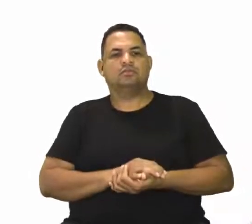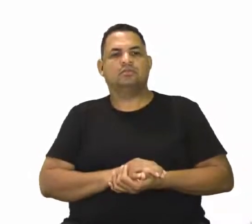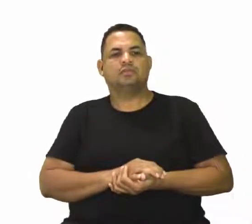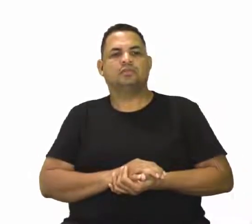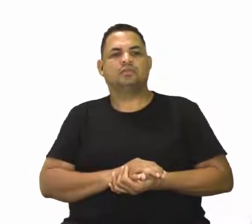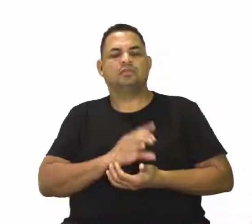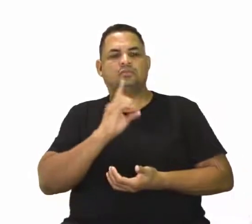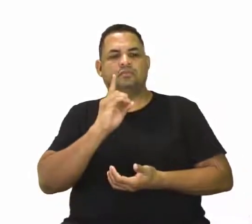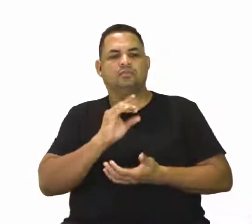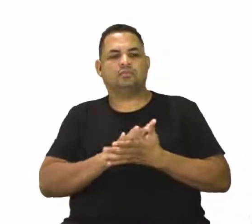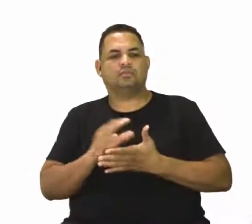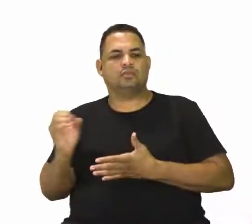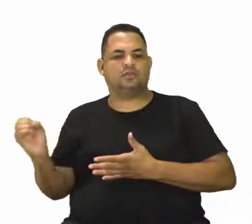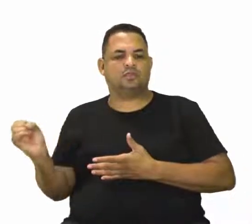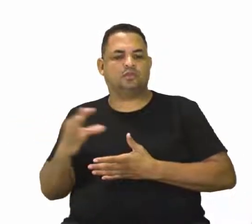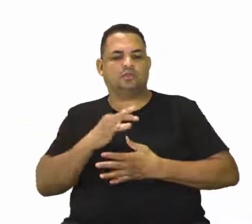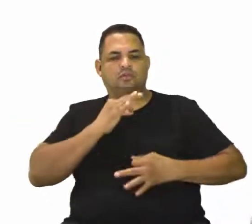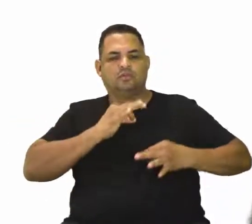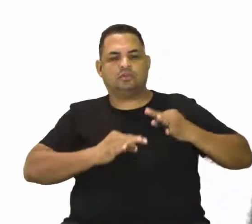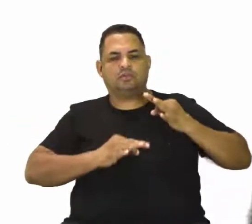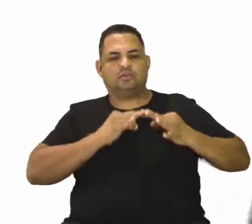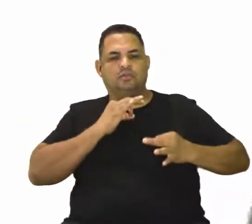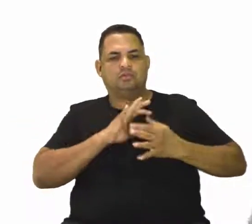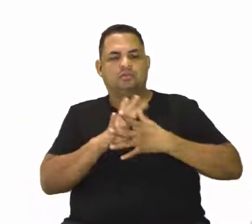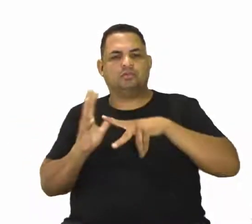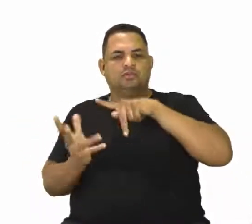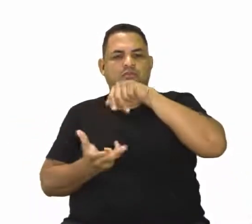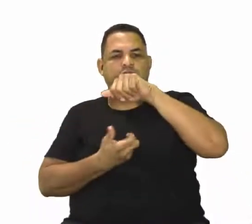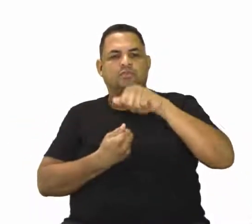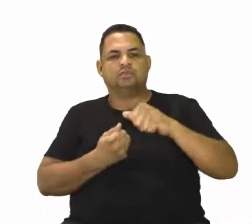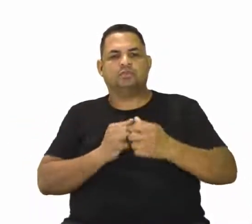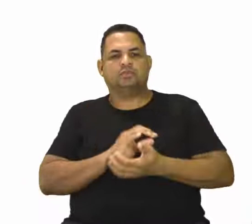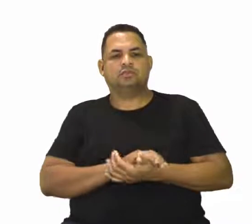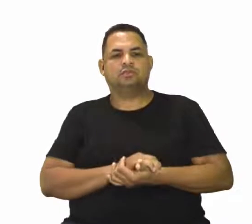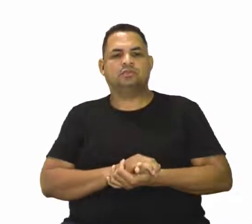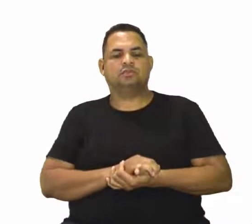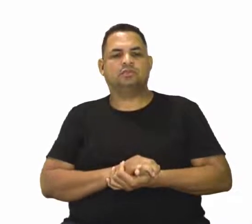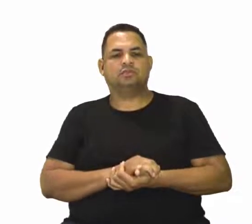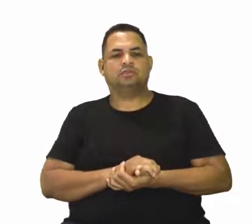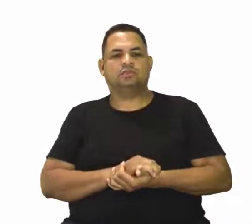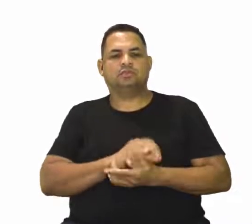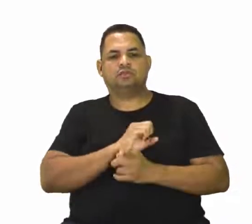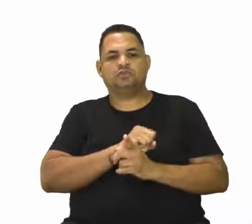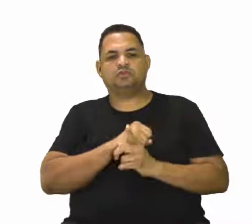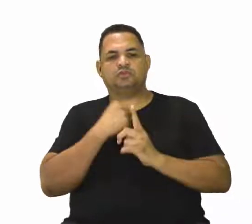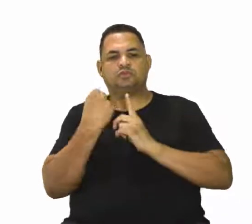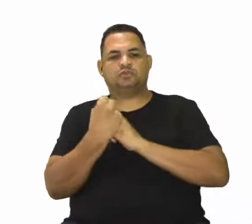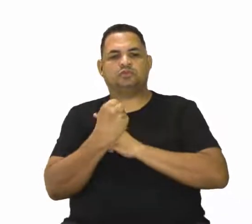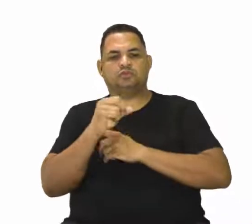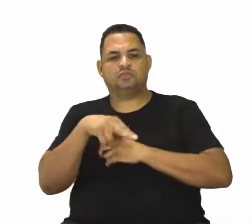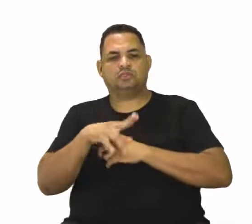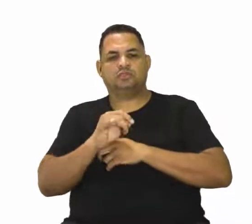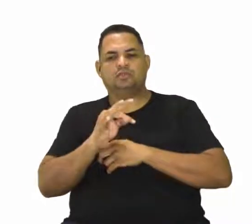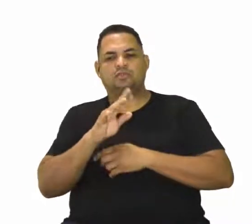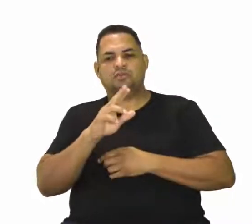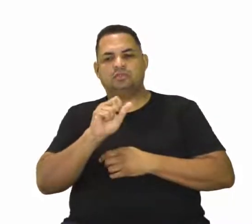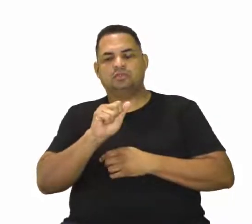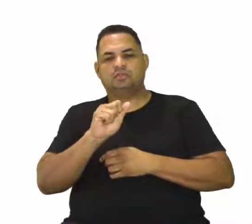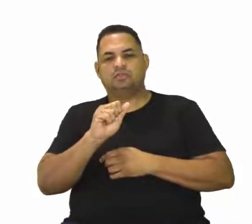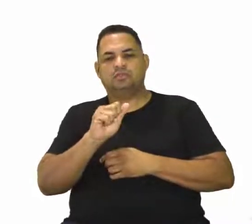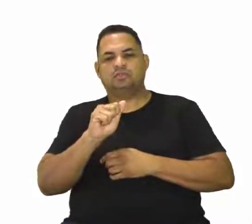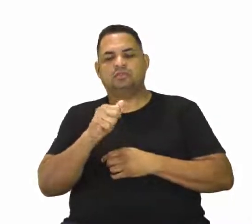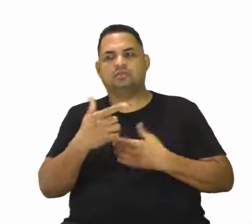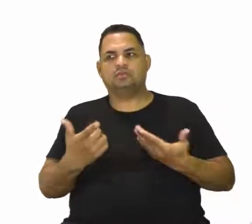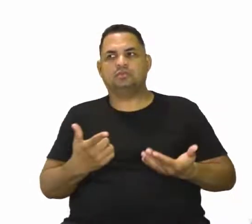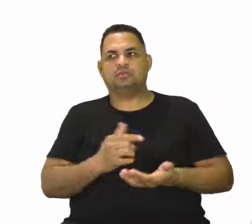a letra b a nova ordem mundial Oi e a letra e a sociedade neutra